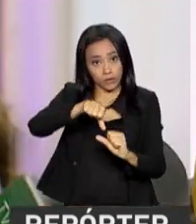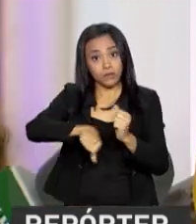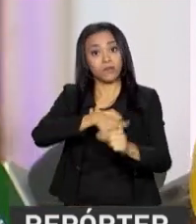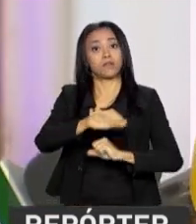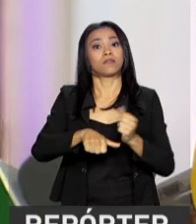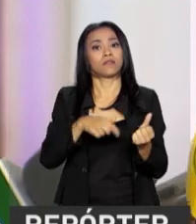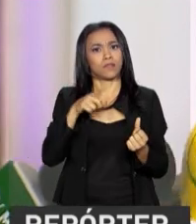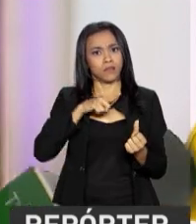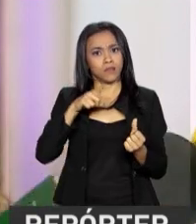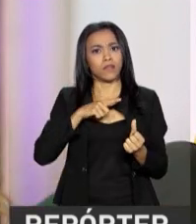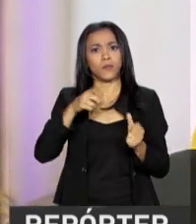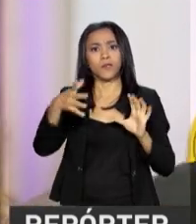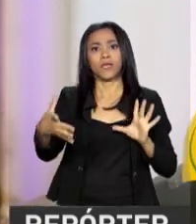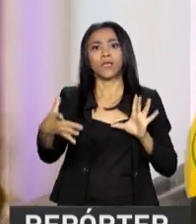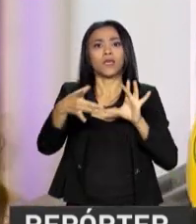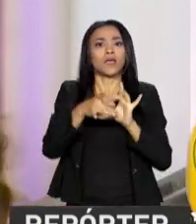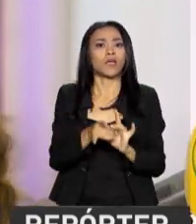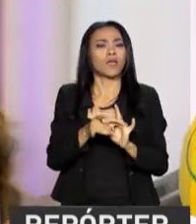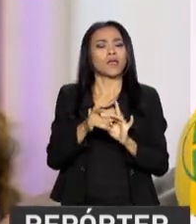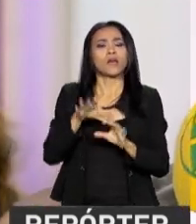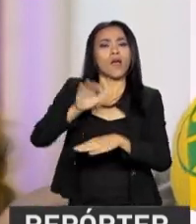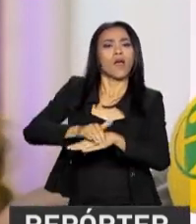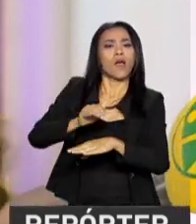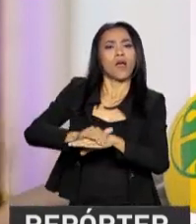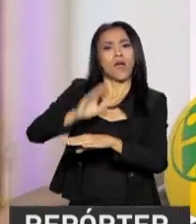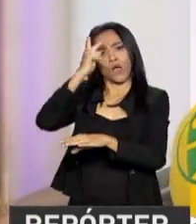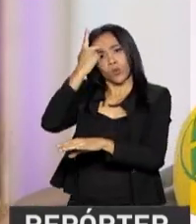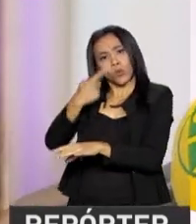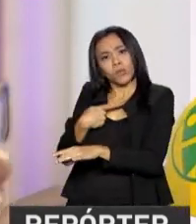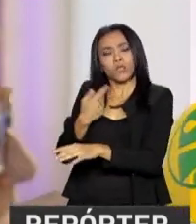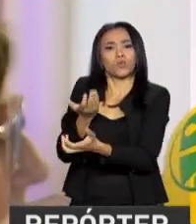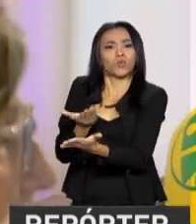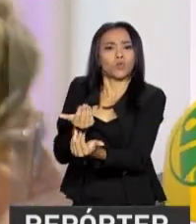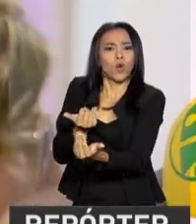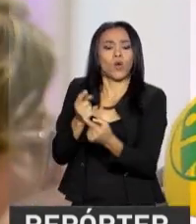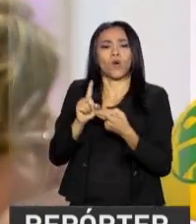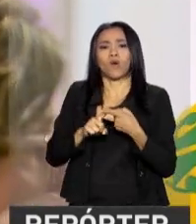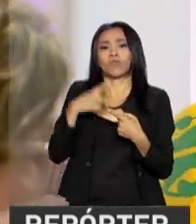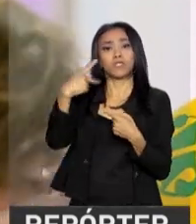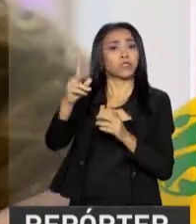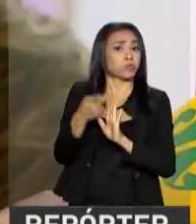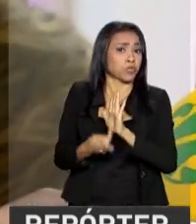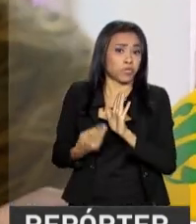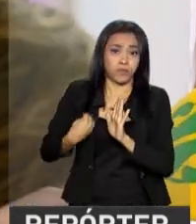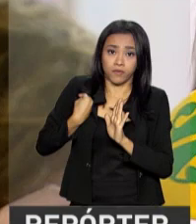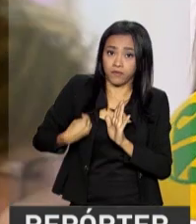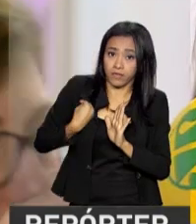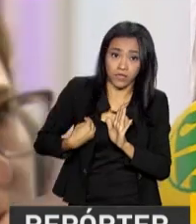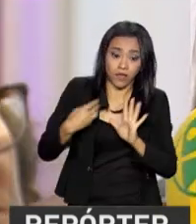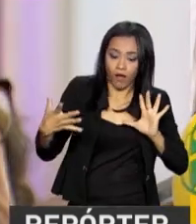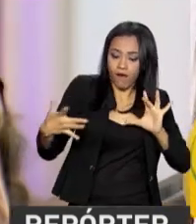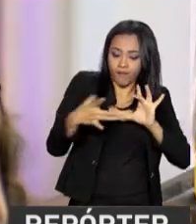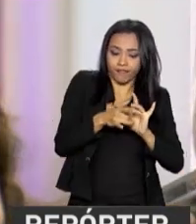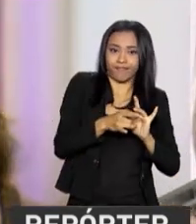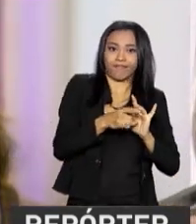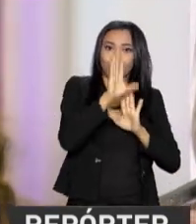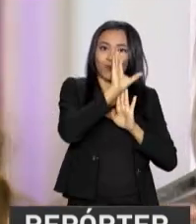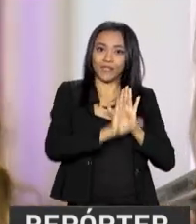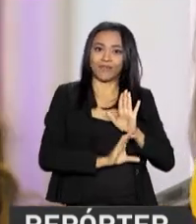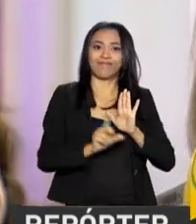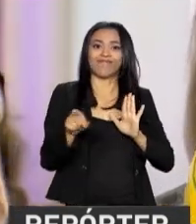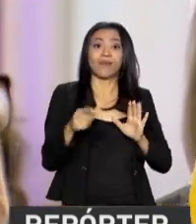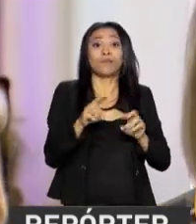eu diria casamento com autonomia dos jovens com a definição dos seus projetos de vida e para isso você precisa ter